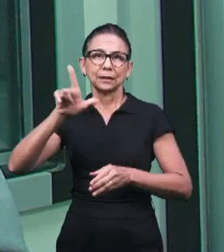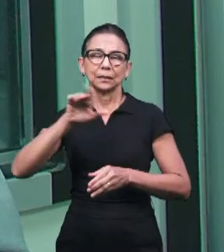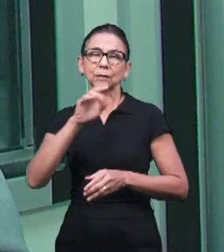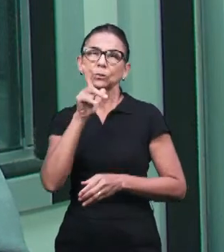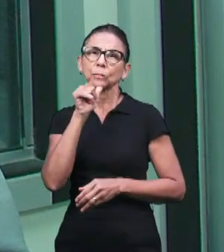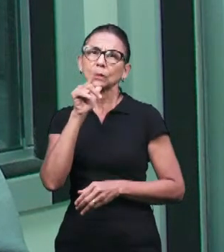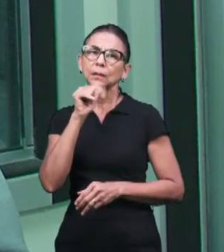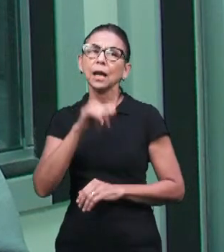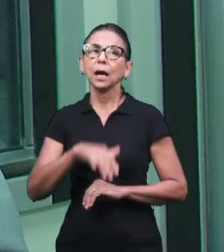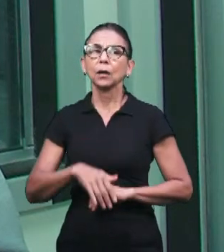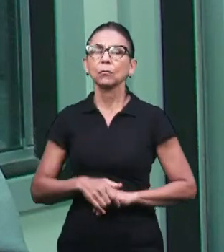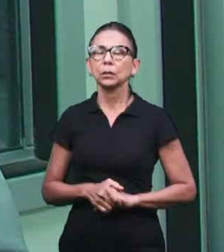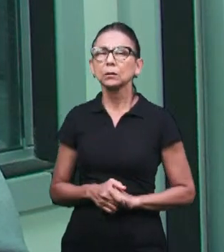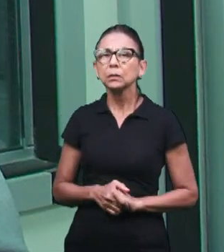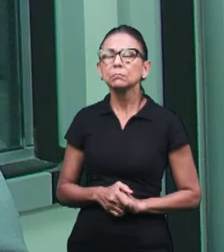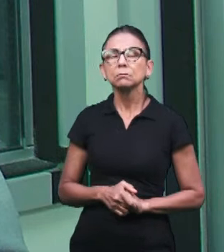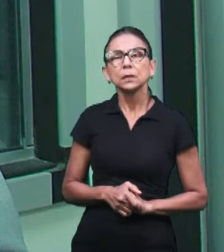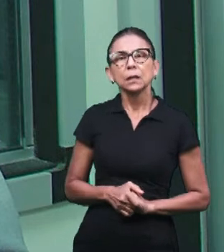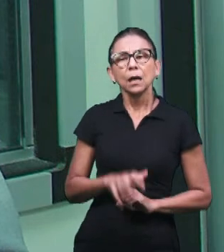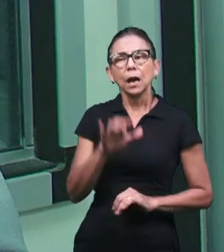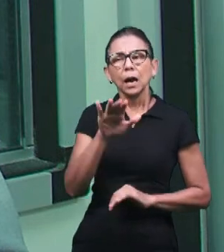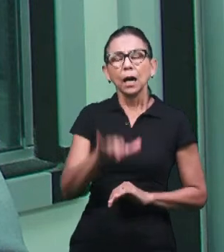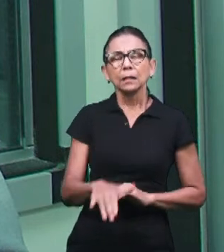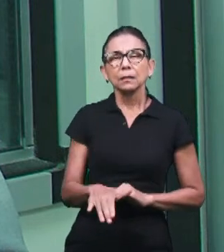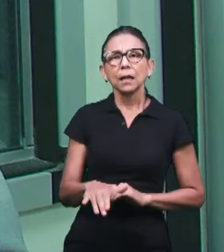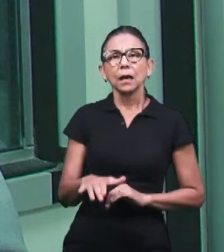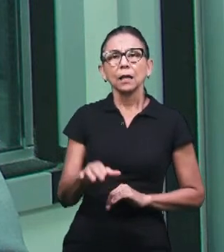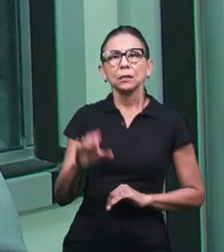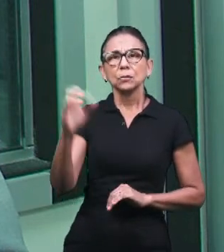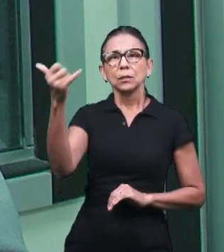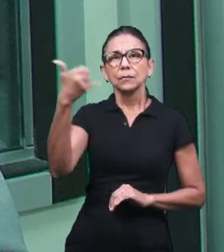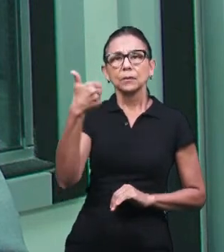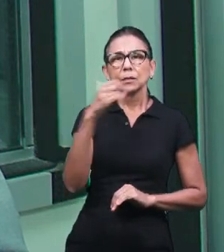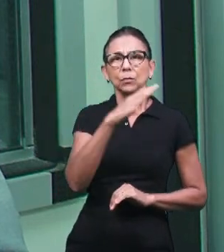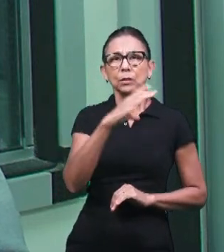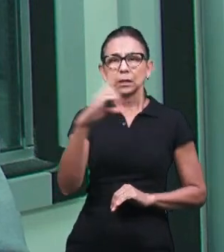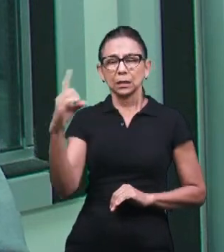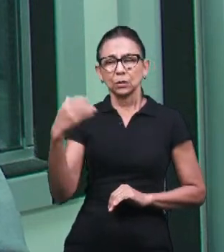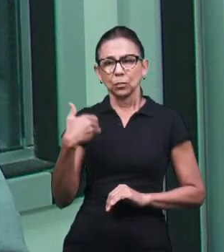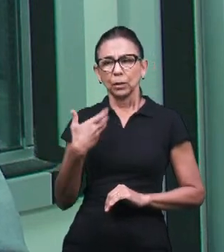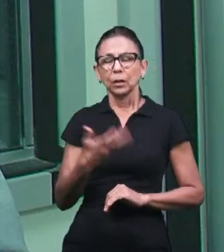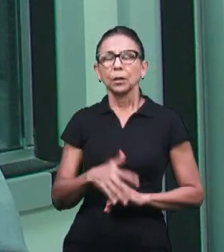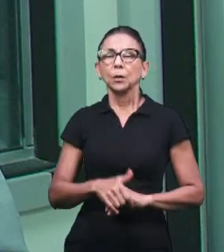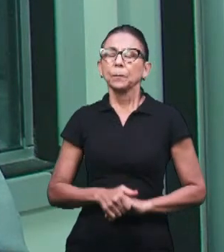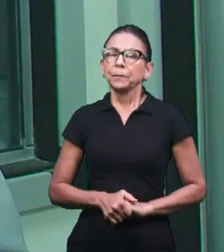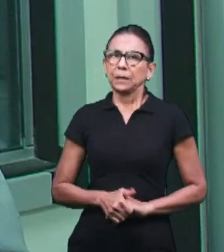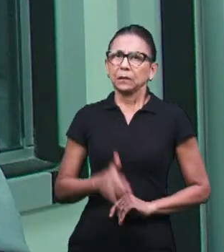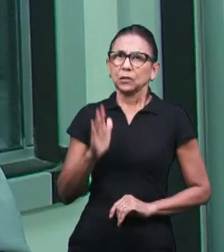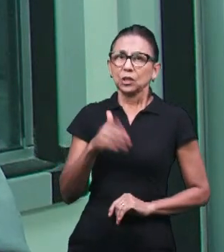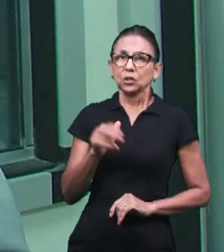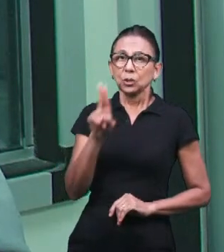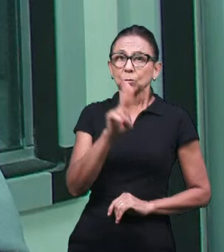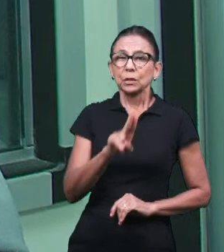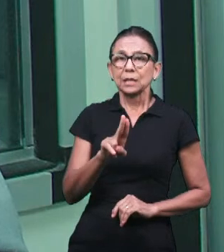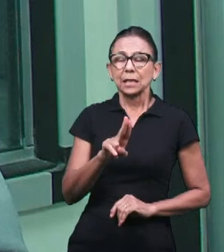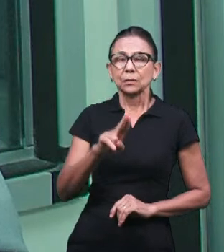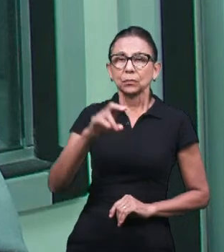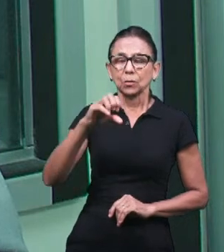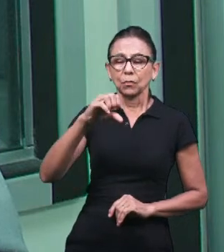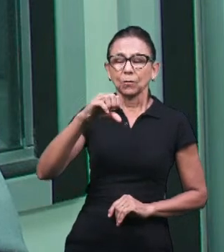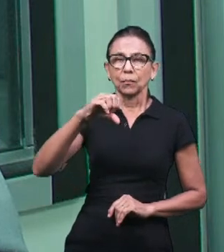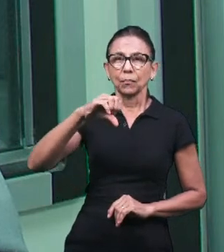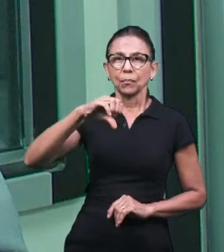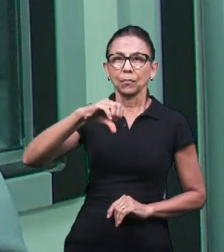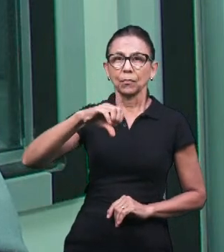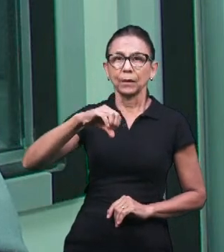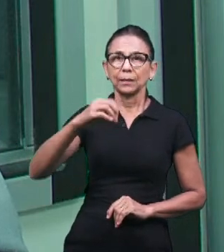um comunicado para mim, como coordenador, que nós já tínhamos consumido 96 mil garrafas. Então tínhamos